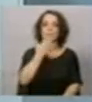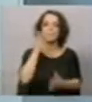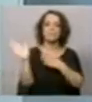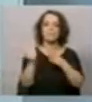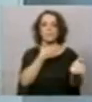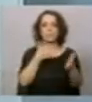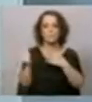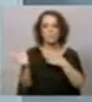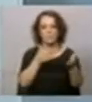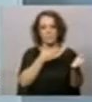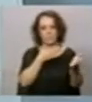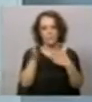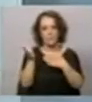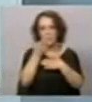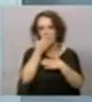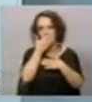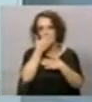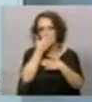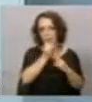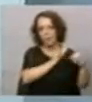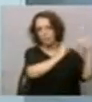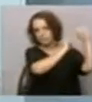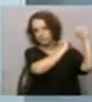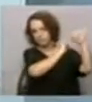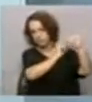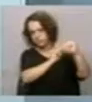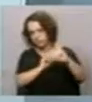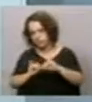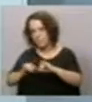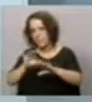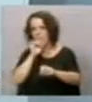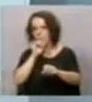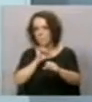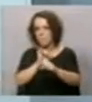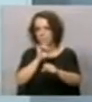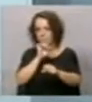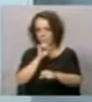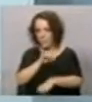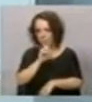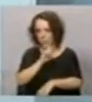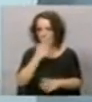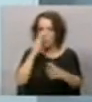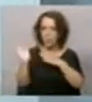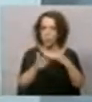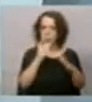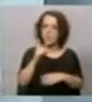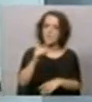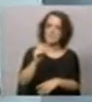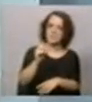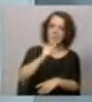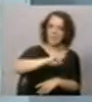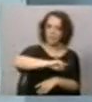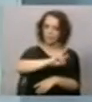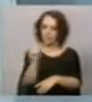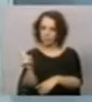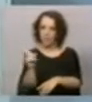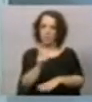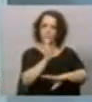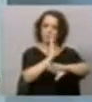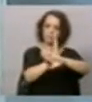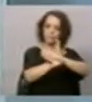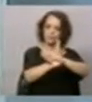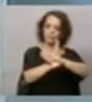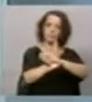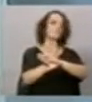forte do noroeste, sendo que ele pode ter rajadas até 60 km/h, quer no grupo ocidental, quer no grupo central, e rajadas até 70 km/h